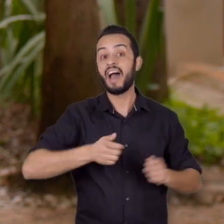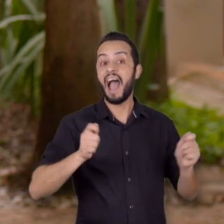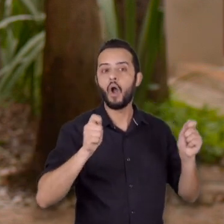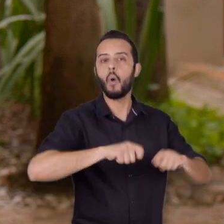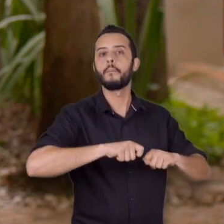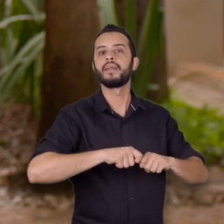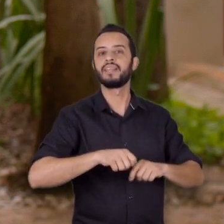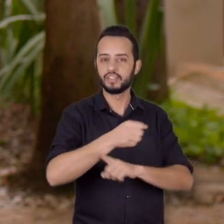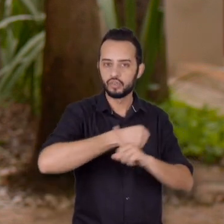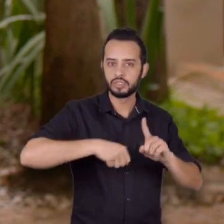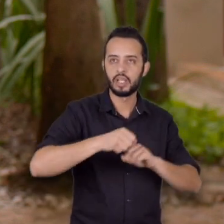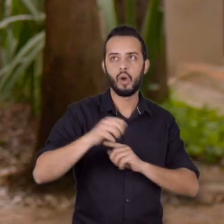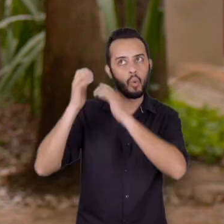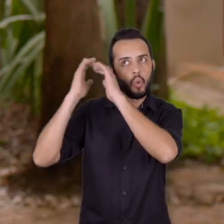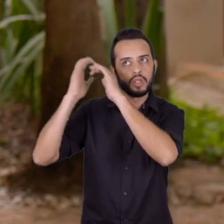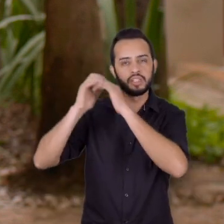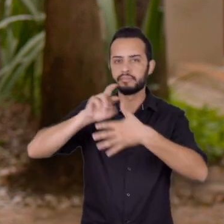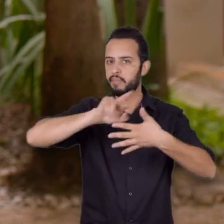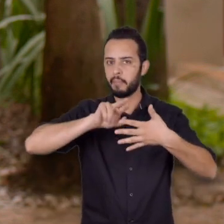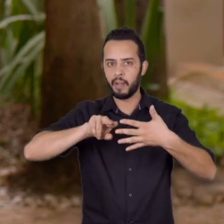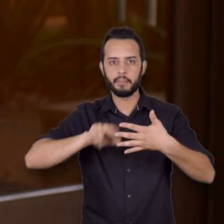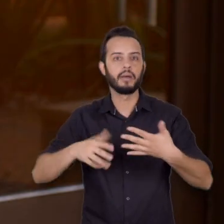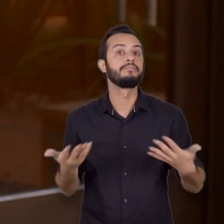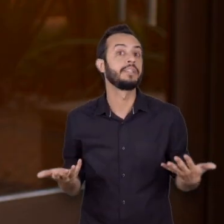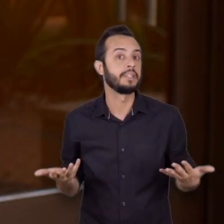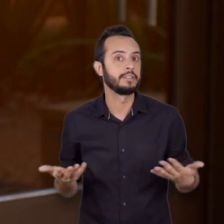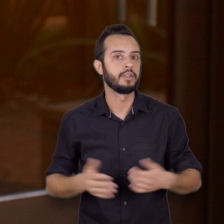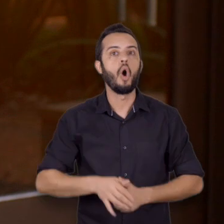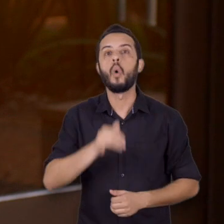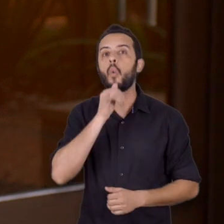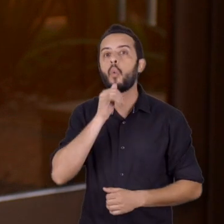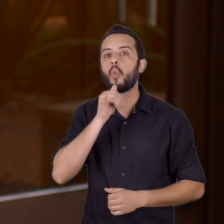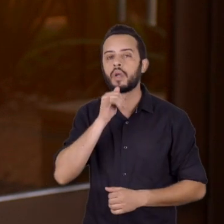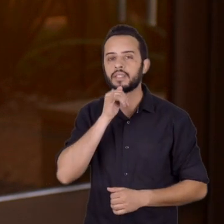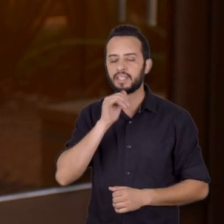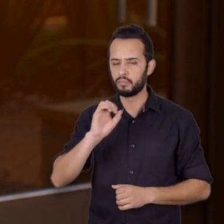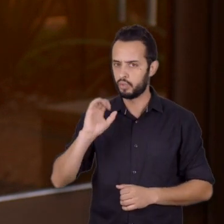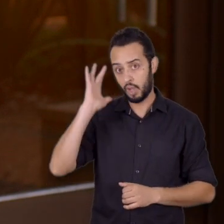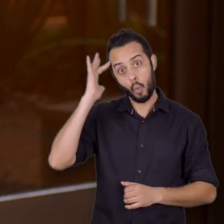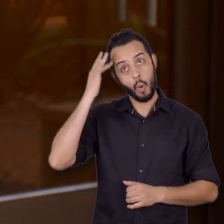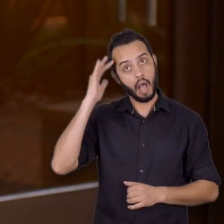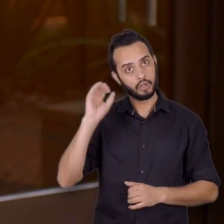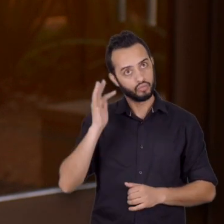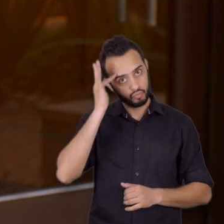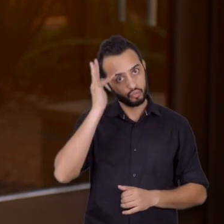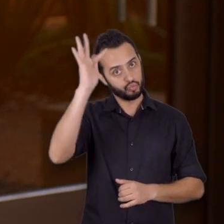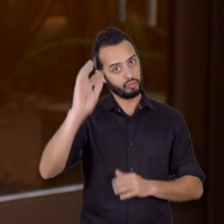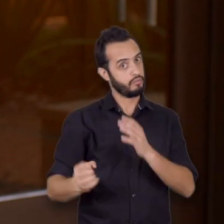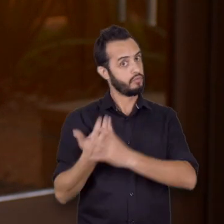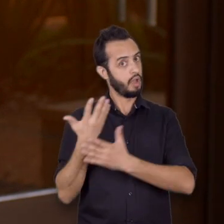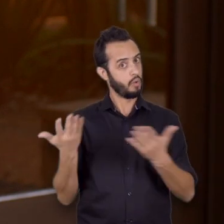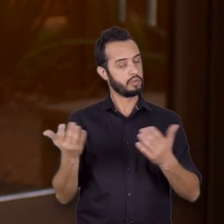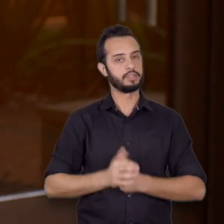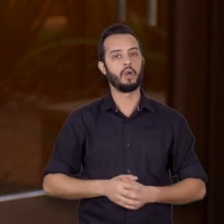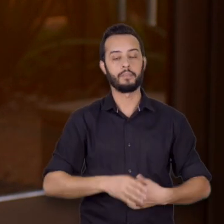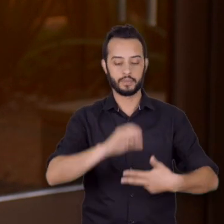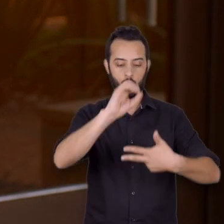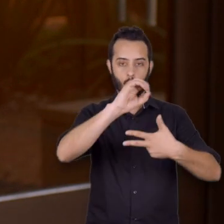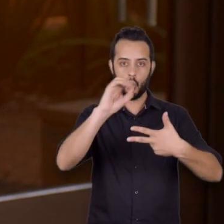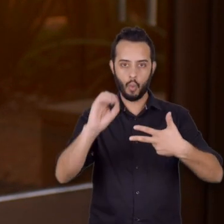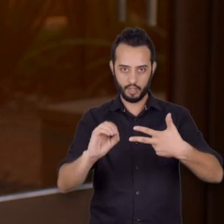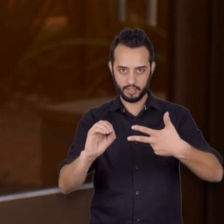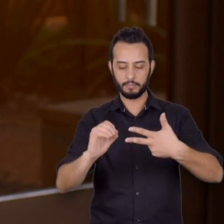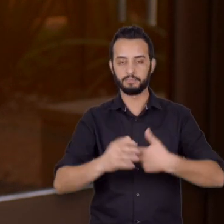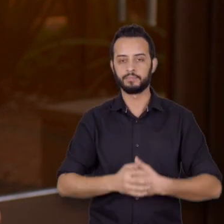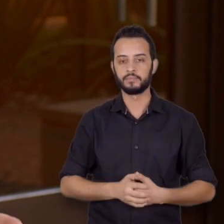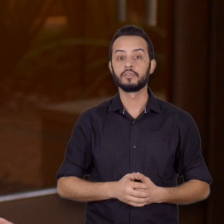competência social, cognitiva, etc. dessas pessoas? Vou dar um exemplo do que pode acontecer, que eu acho interessante. O Enem